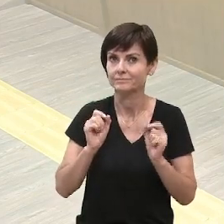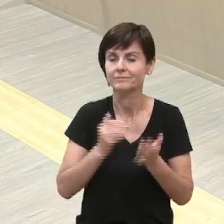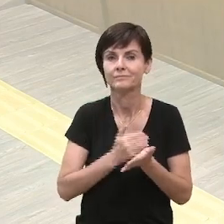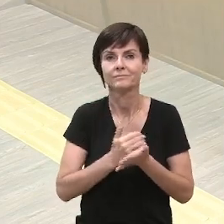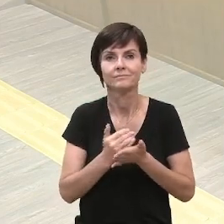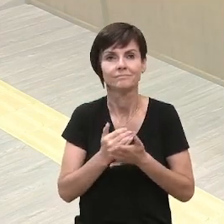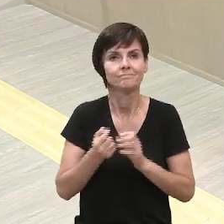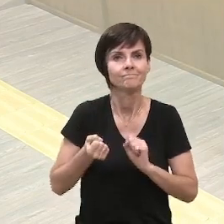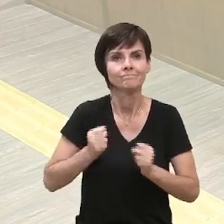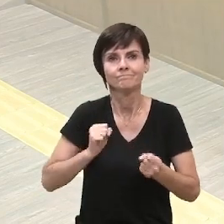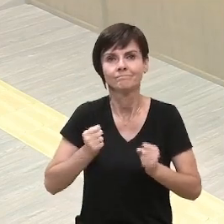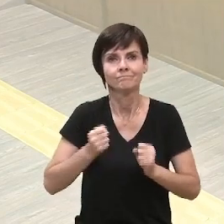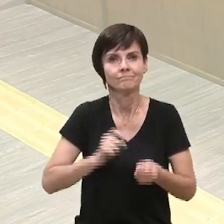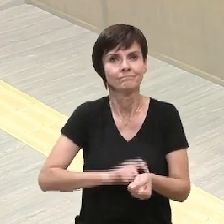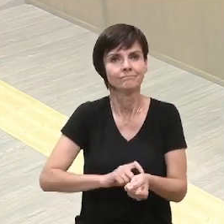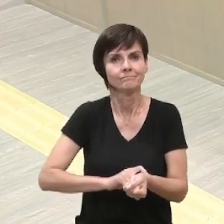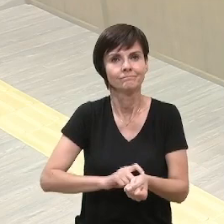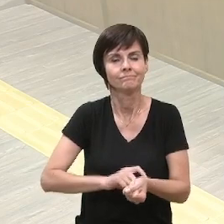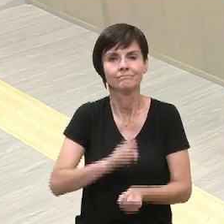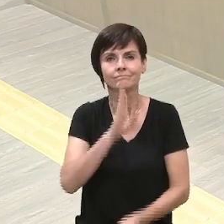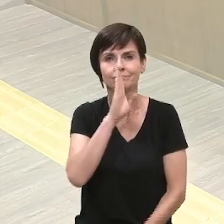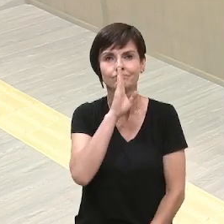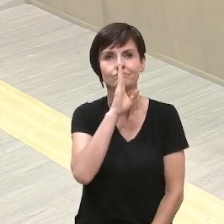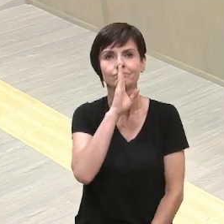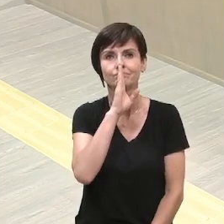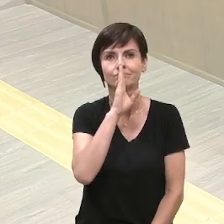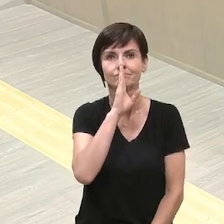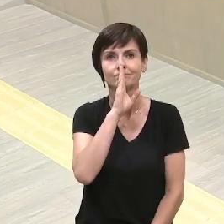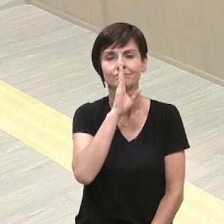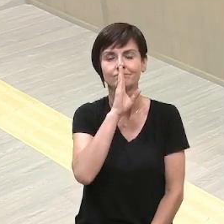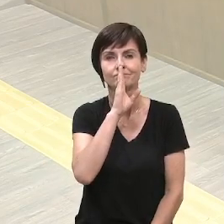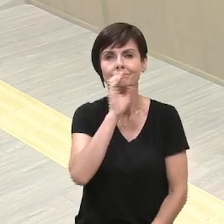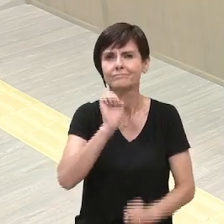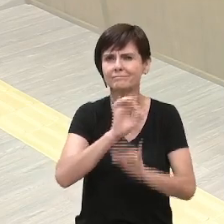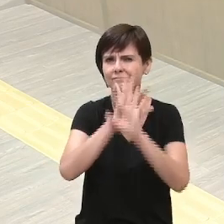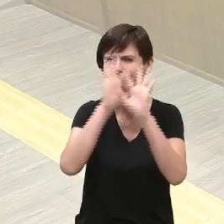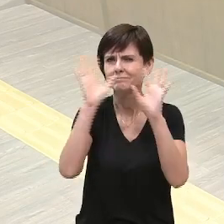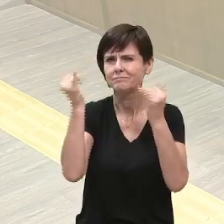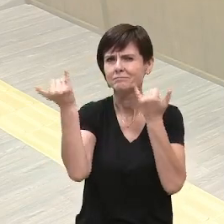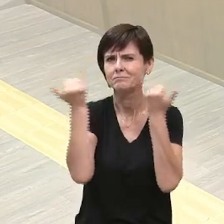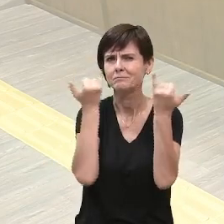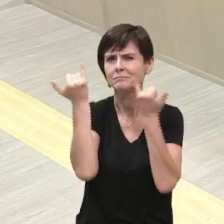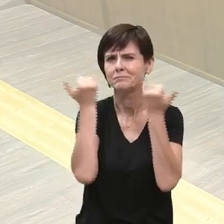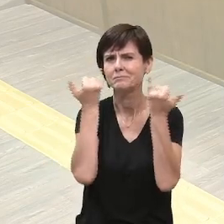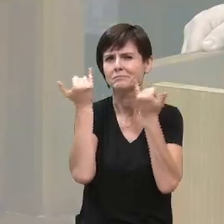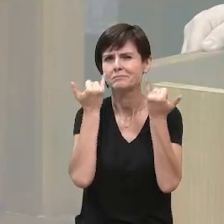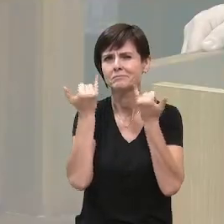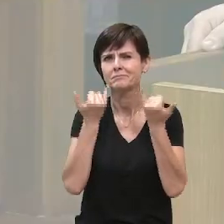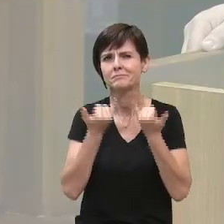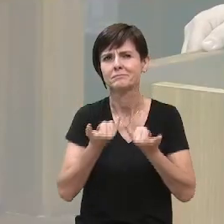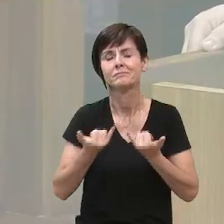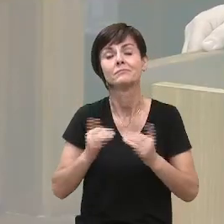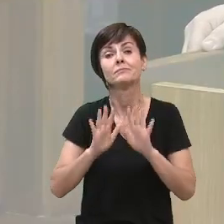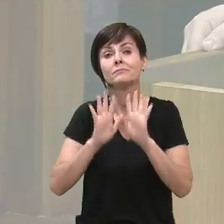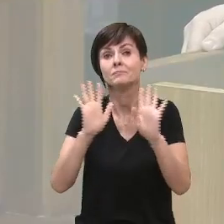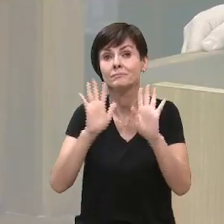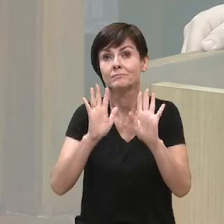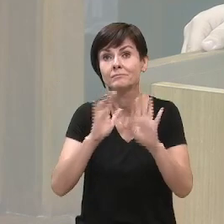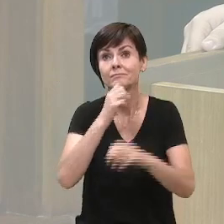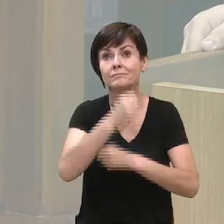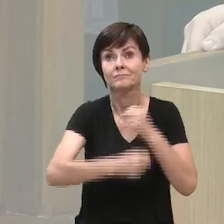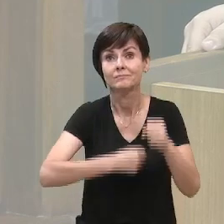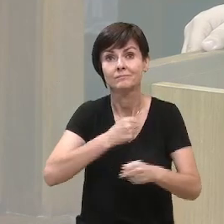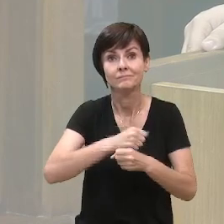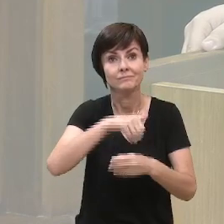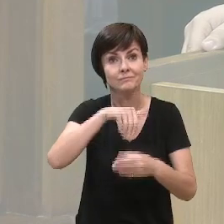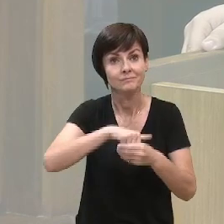fiquei até quieto até agora para nós entender, né, todas as manifestações. Mas já vou começar pelo seguinte, ano eleitoral, então quer